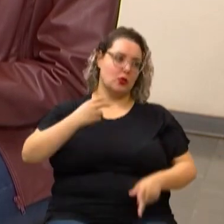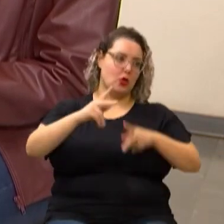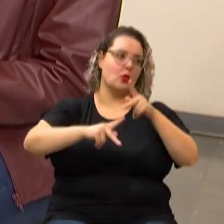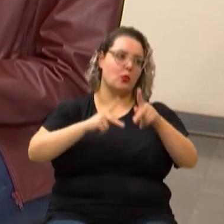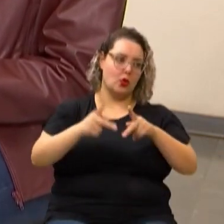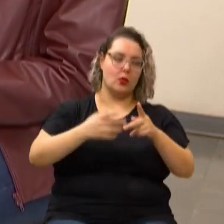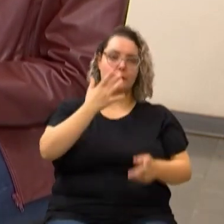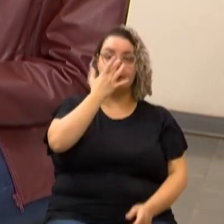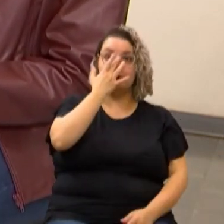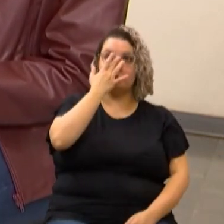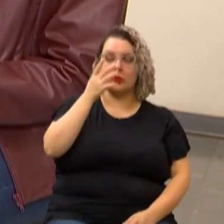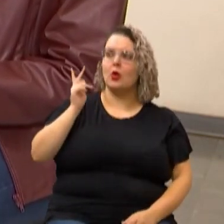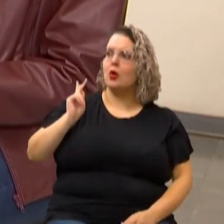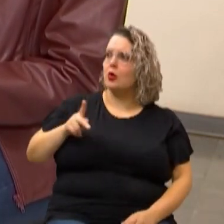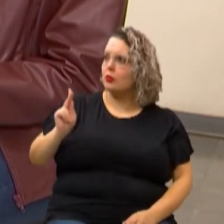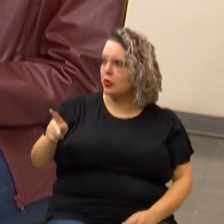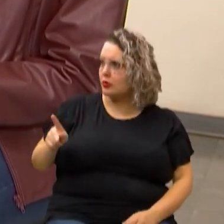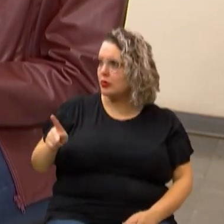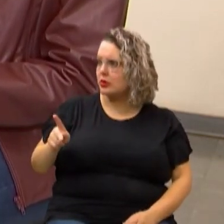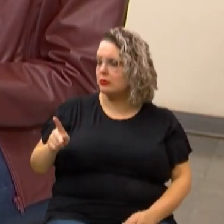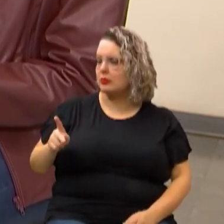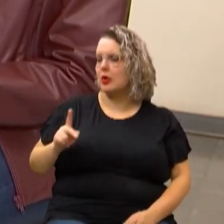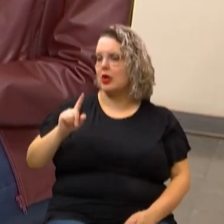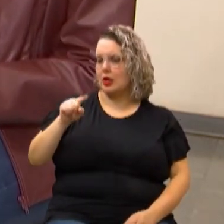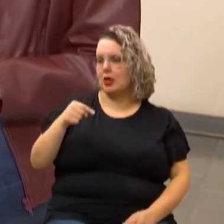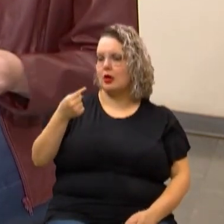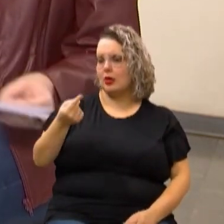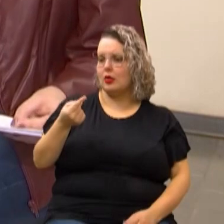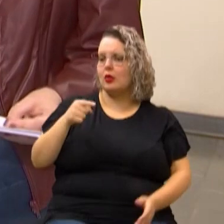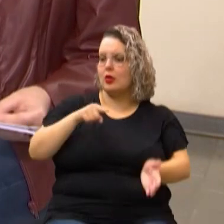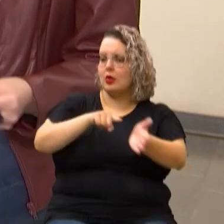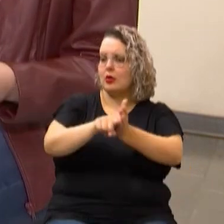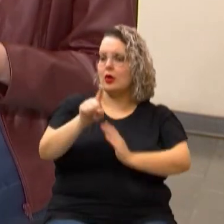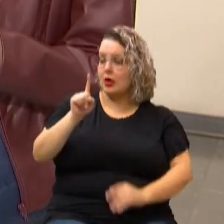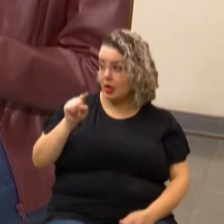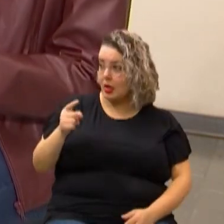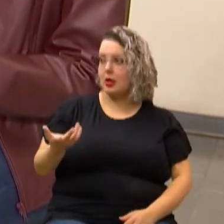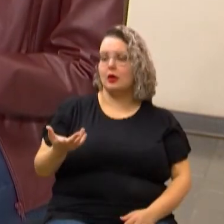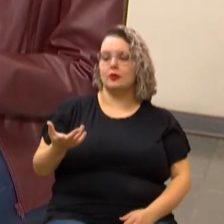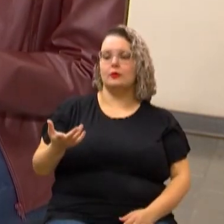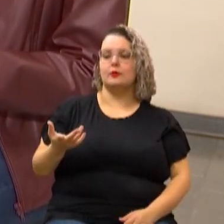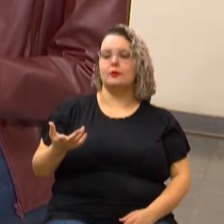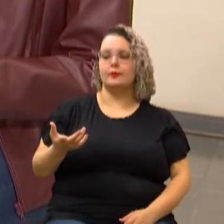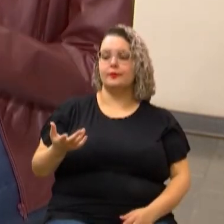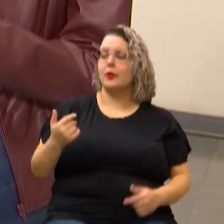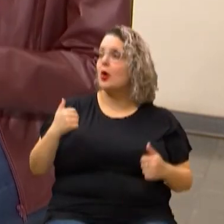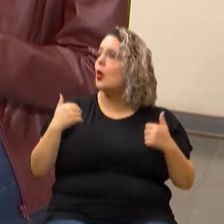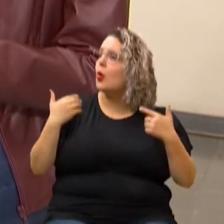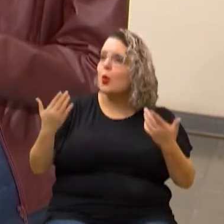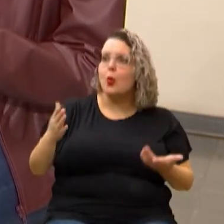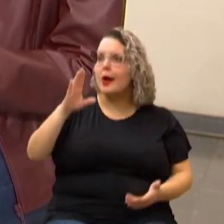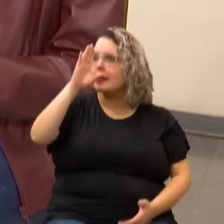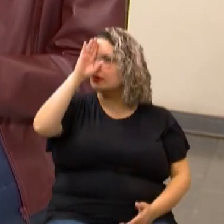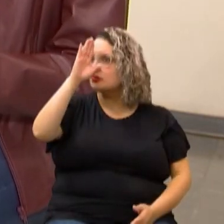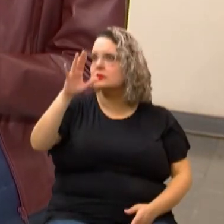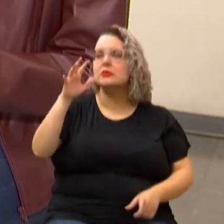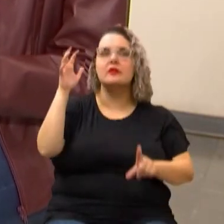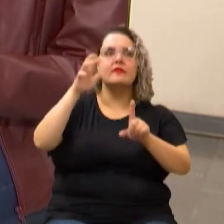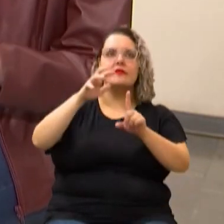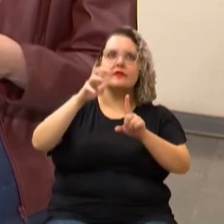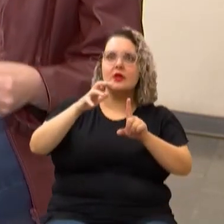a inflação. E hoje a gente está vivendo a situação. Não vamos dizer que a nossa inflação ela é uma das